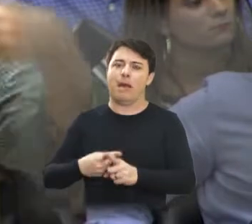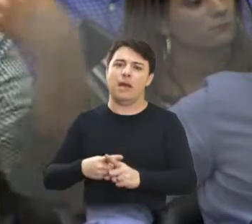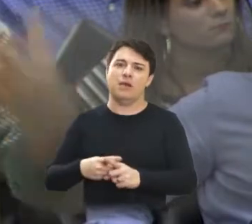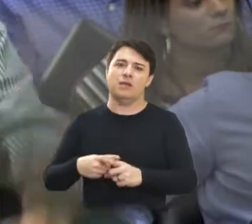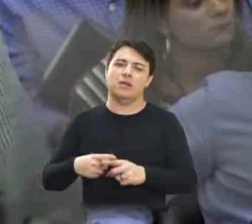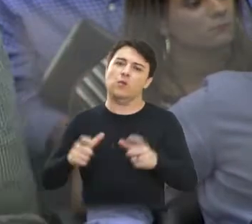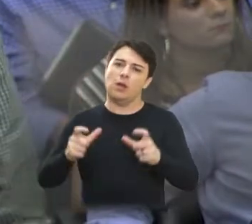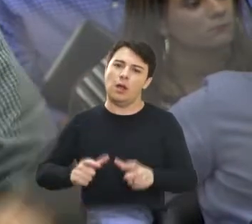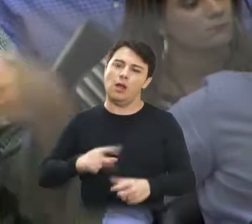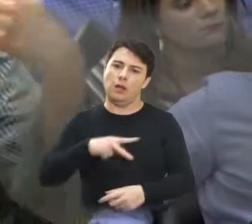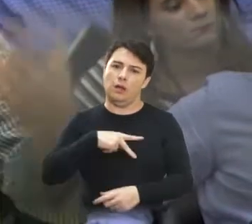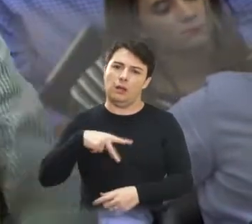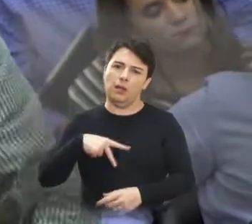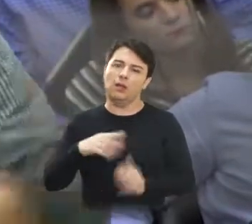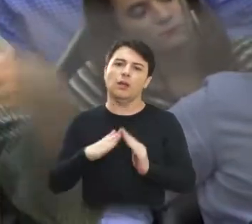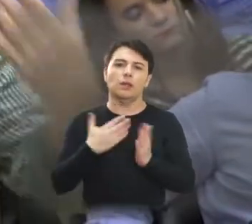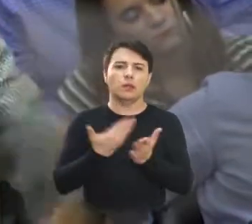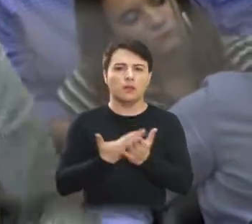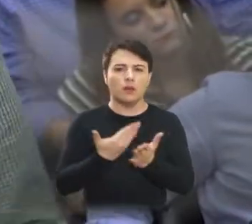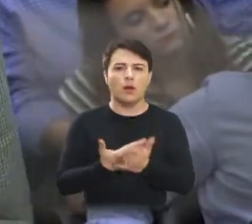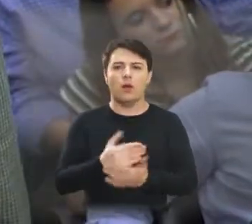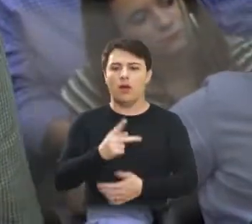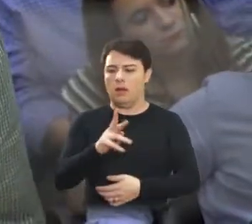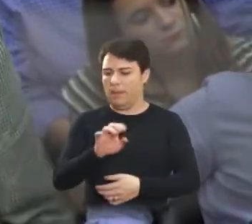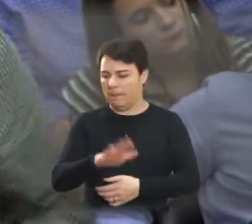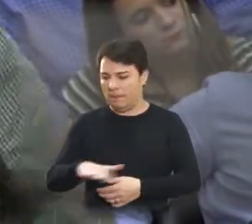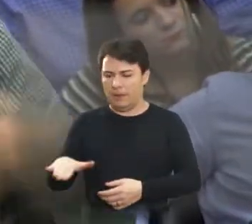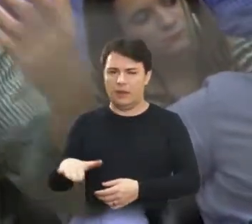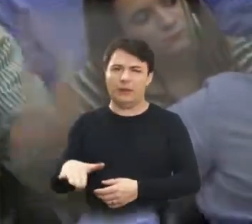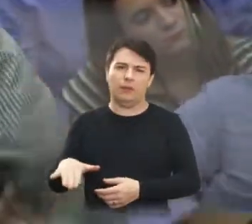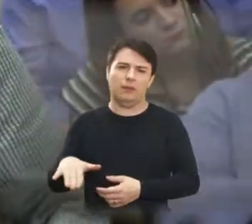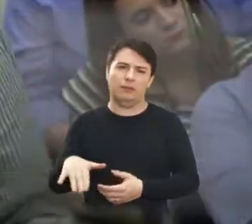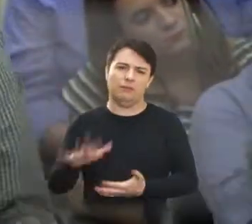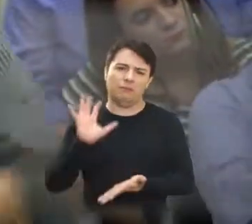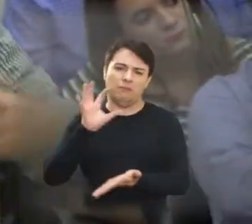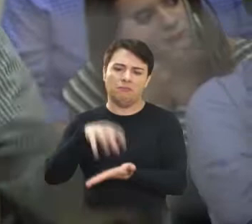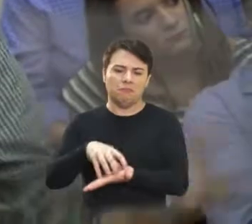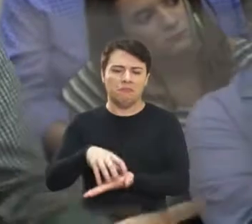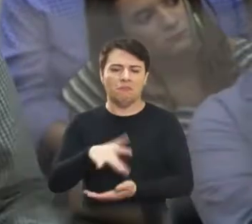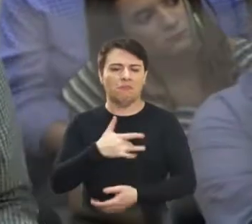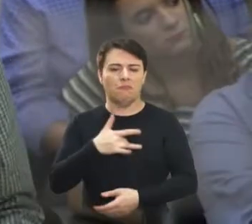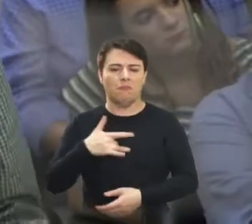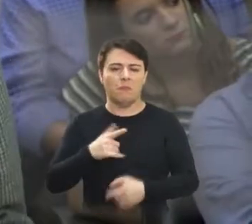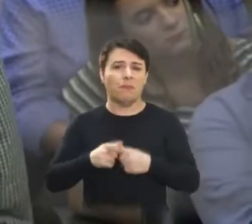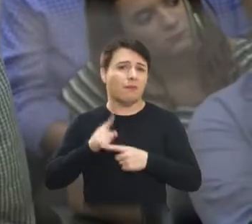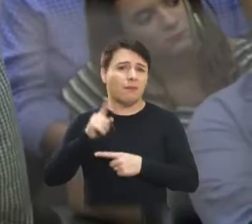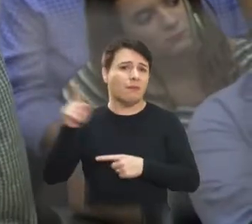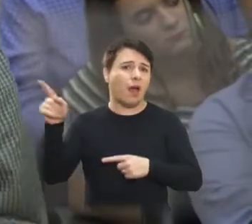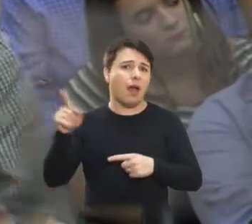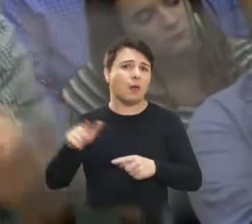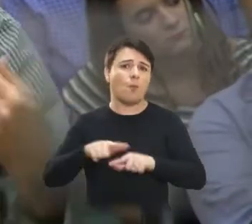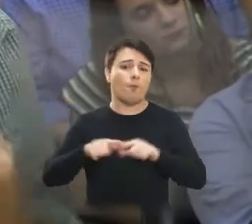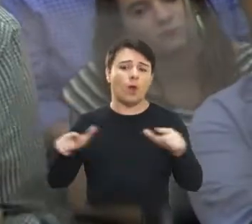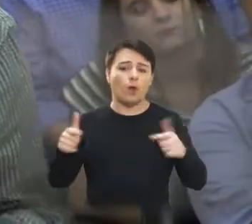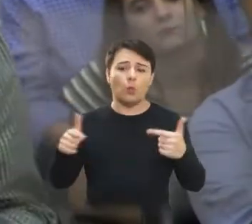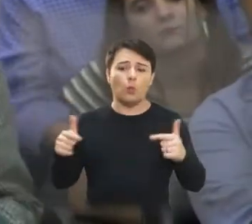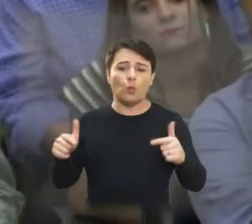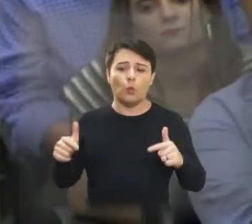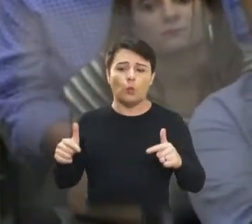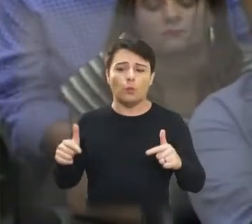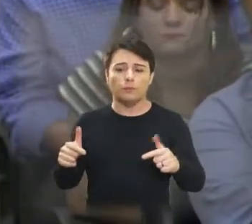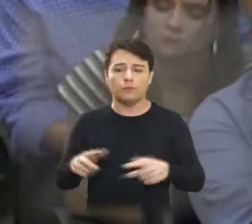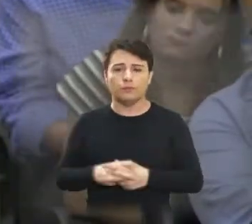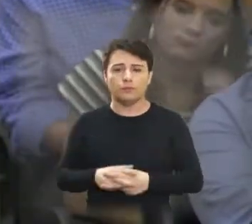né, escolas, creches, etc., posto de saúde, porque não tem nada naquela região. Então, por que não